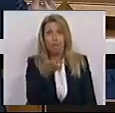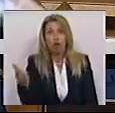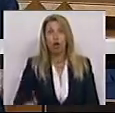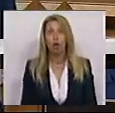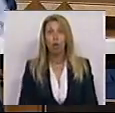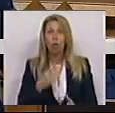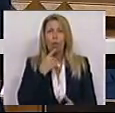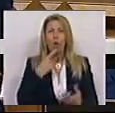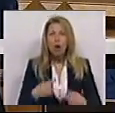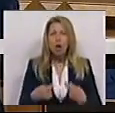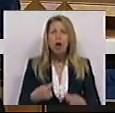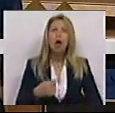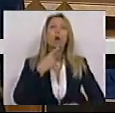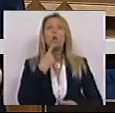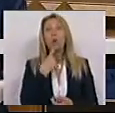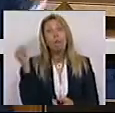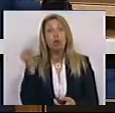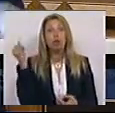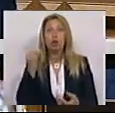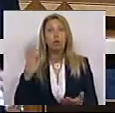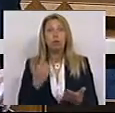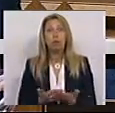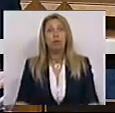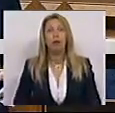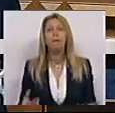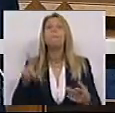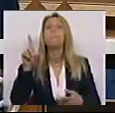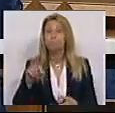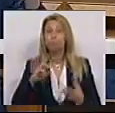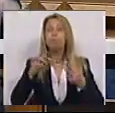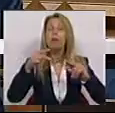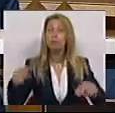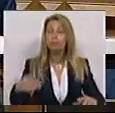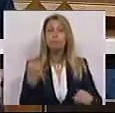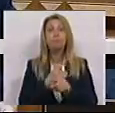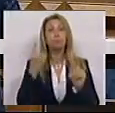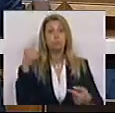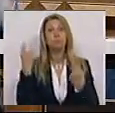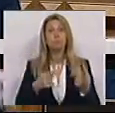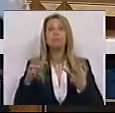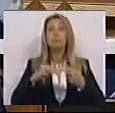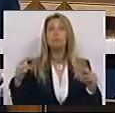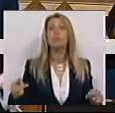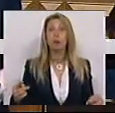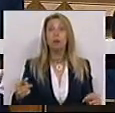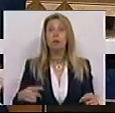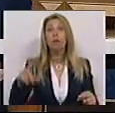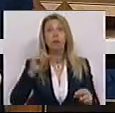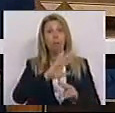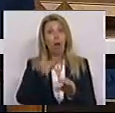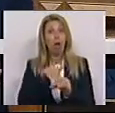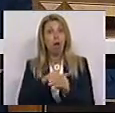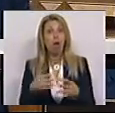imenso para as instituições, mas também para as autarquias, porque muitas vezes as autarquias também estão